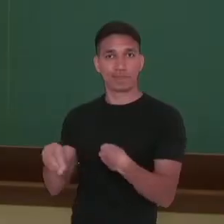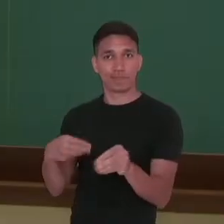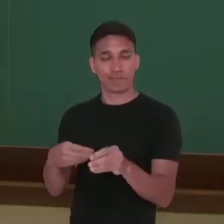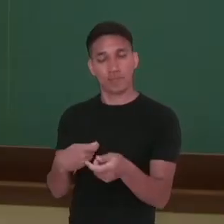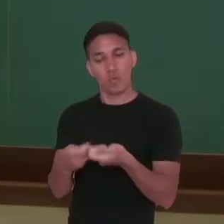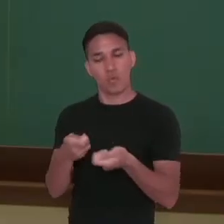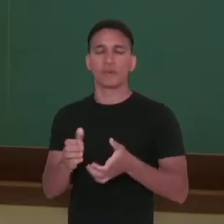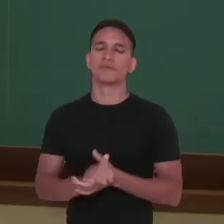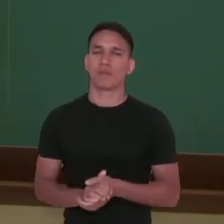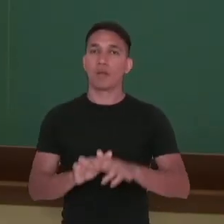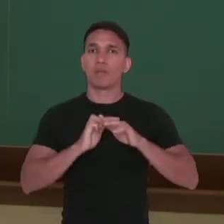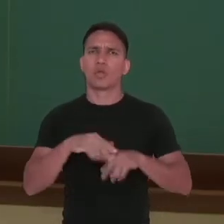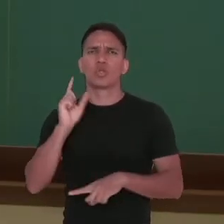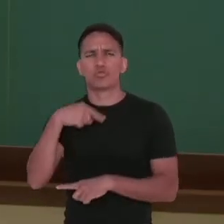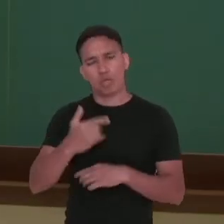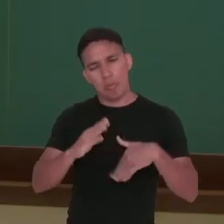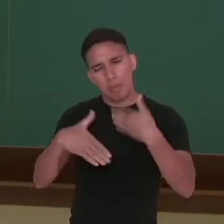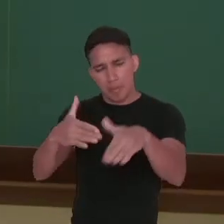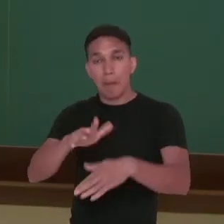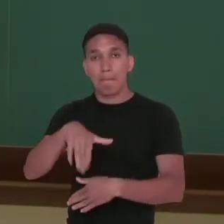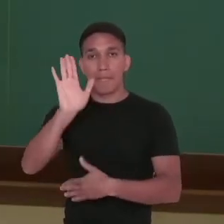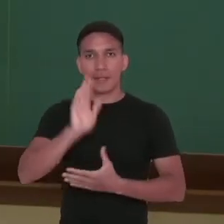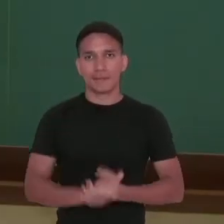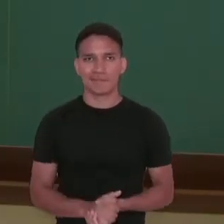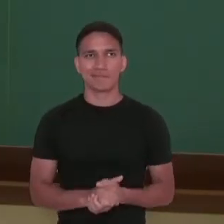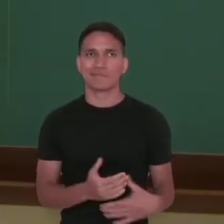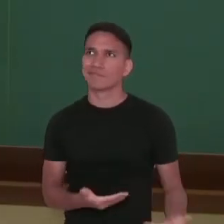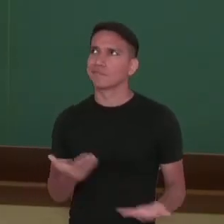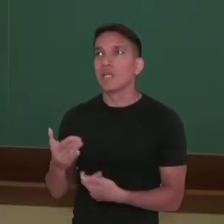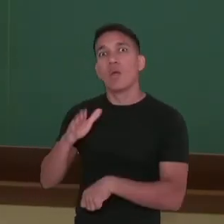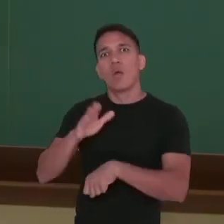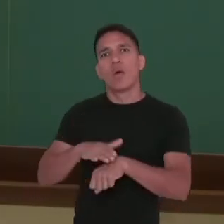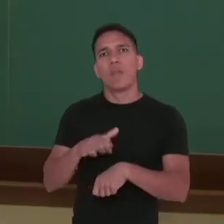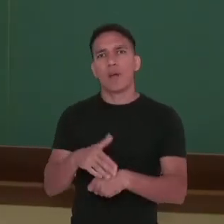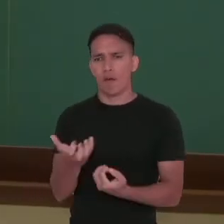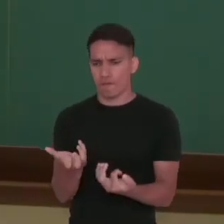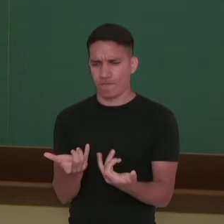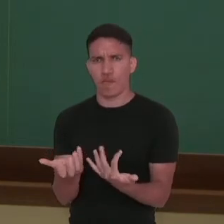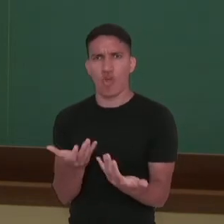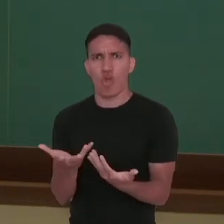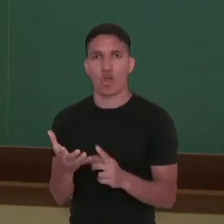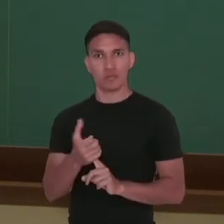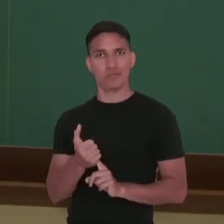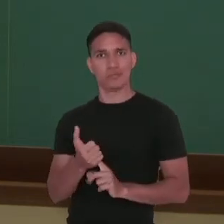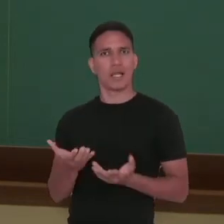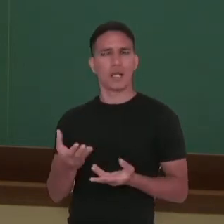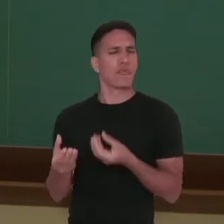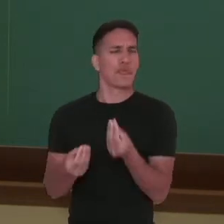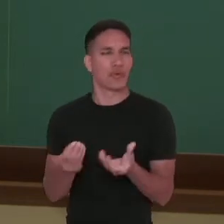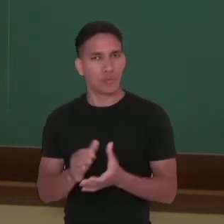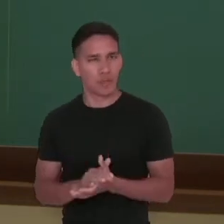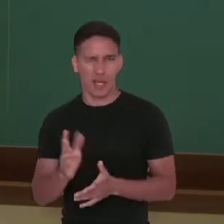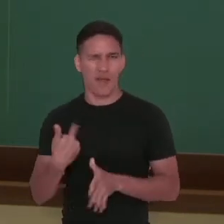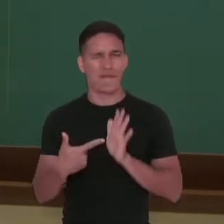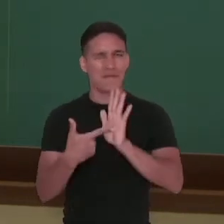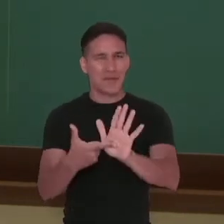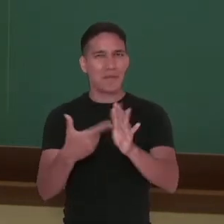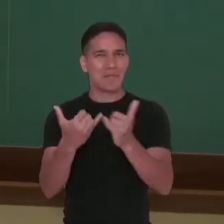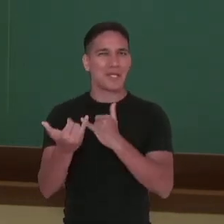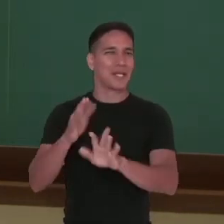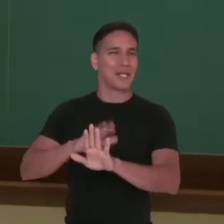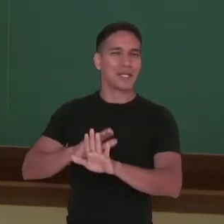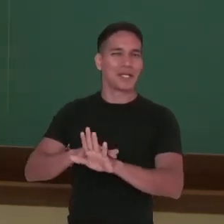vamos avançar um pouquinho mais. Galera, o domínio do fogo. Agora, na verdade, eu já vou fazer um casamento com